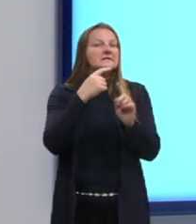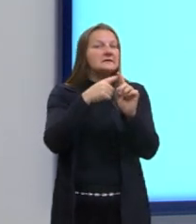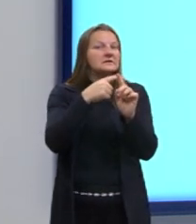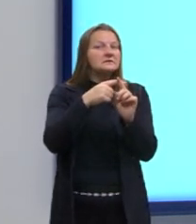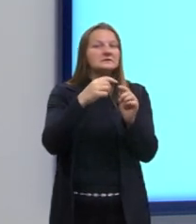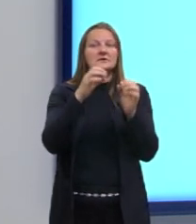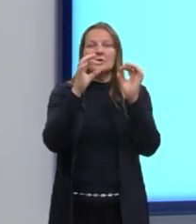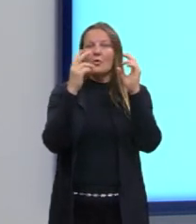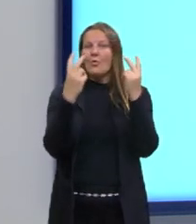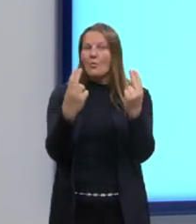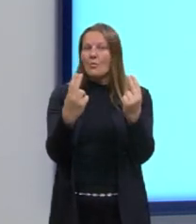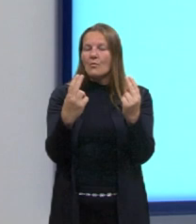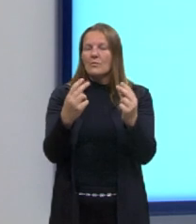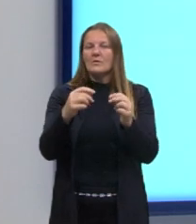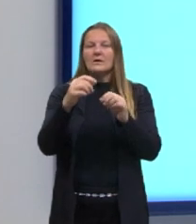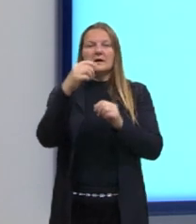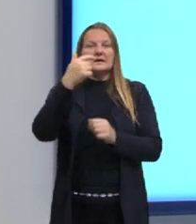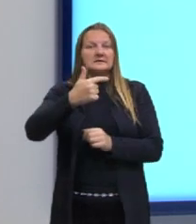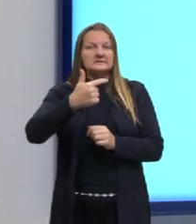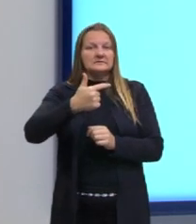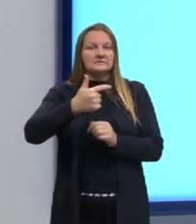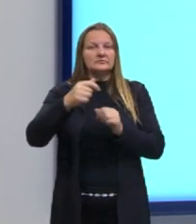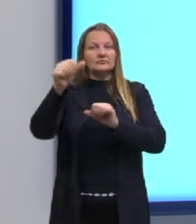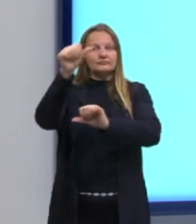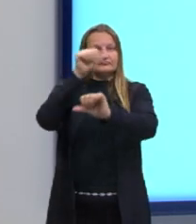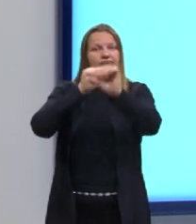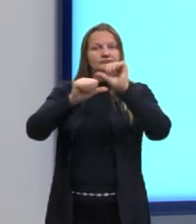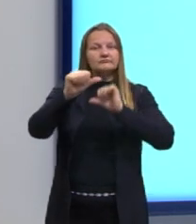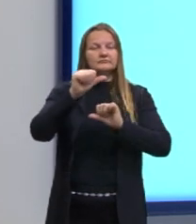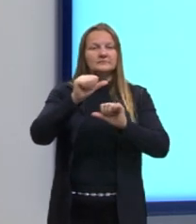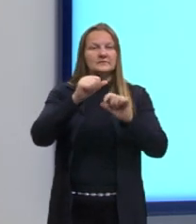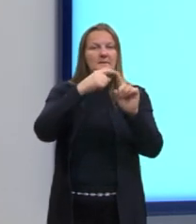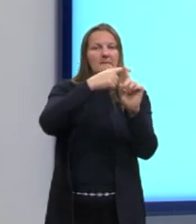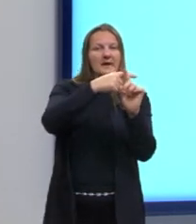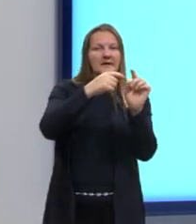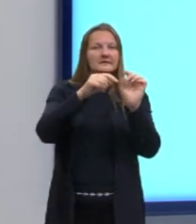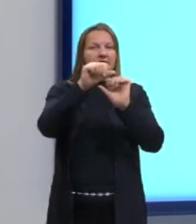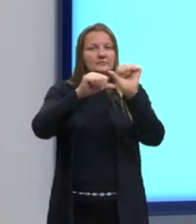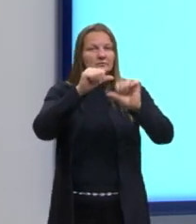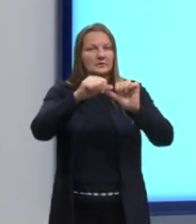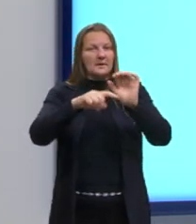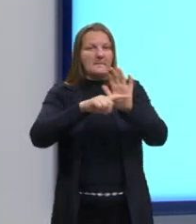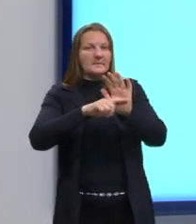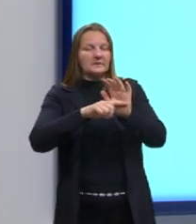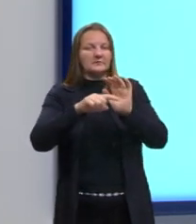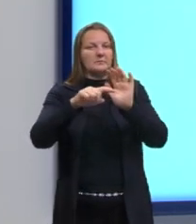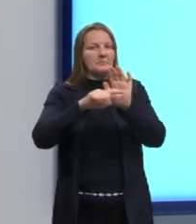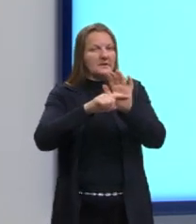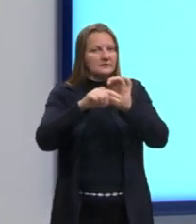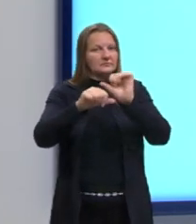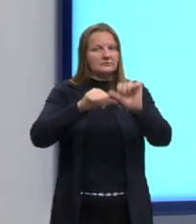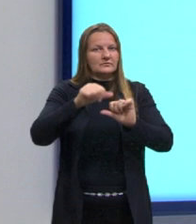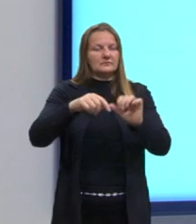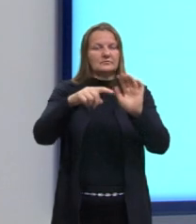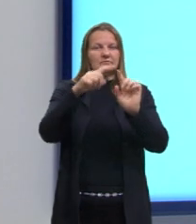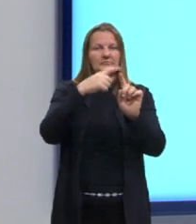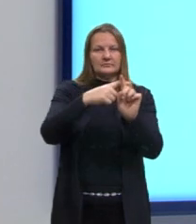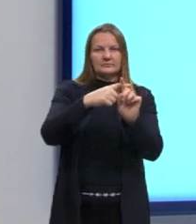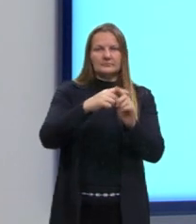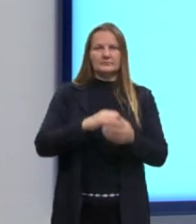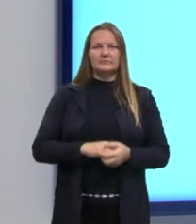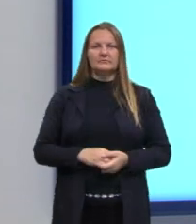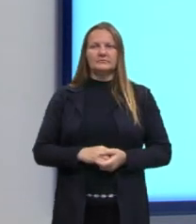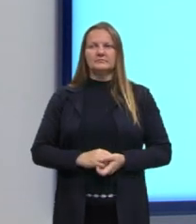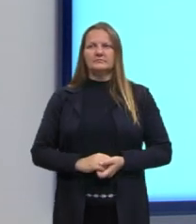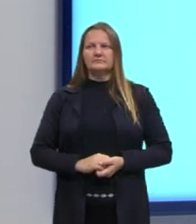a diagonal secundária inverte o sinal então é importante fazer a multiplicação e inverter o sinal das três